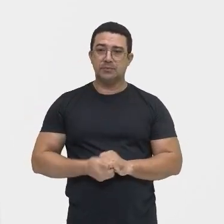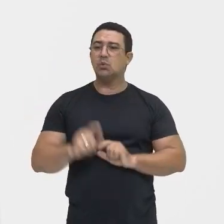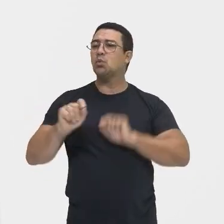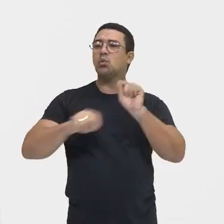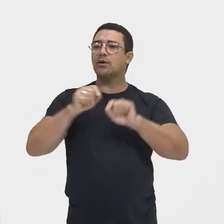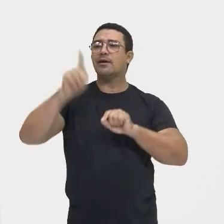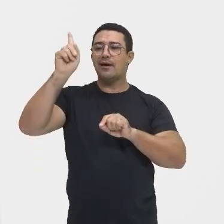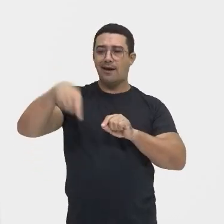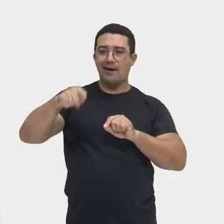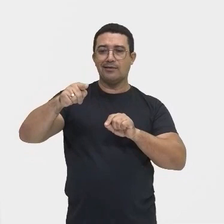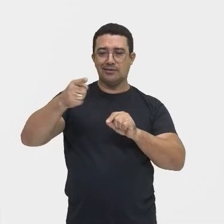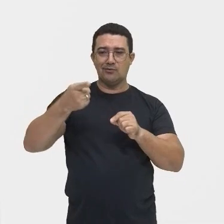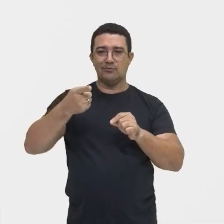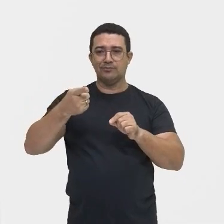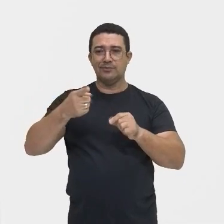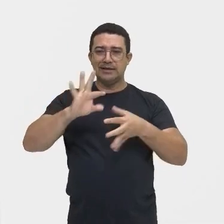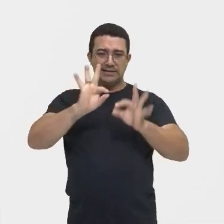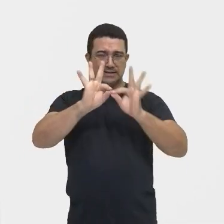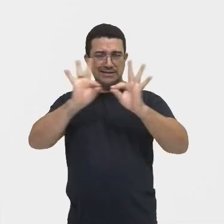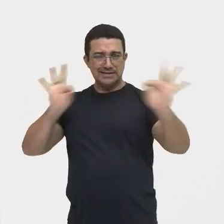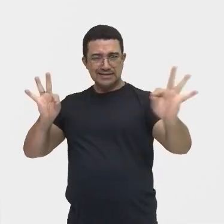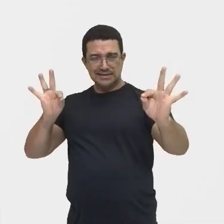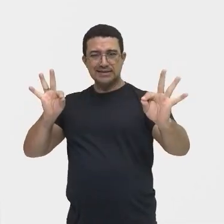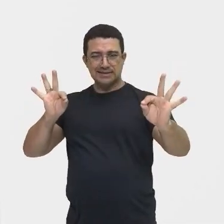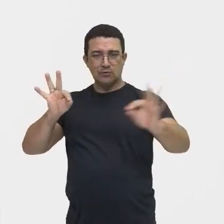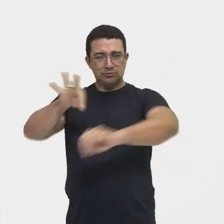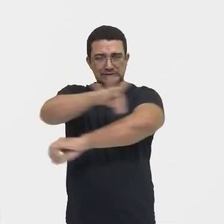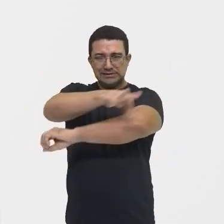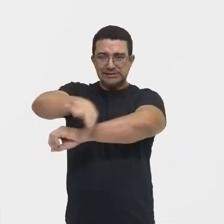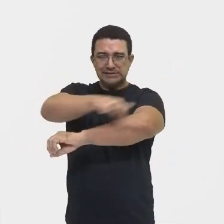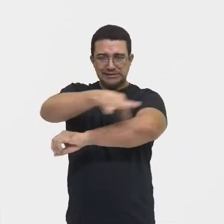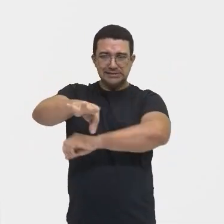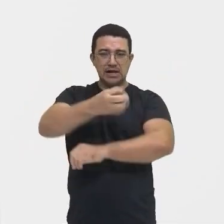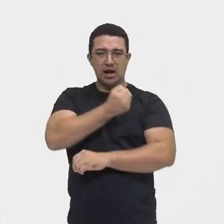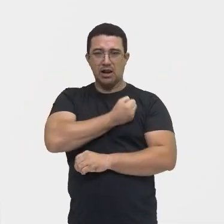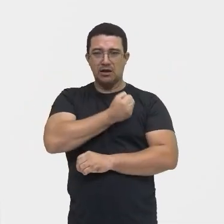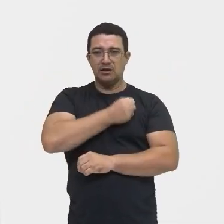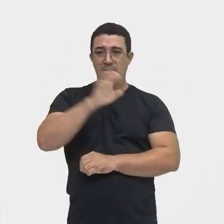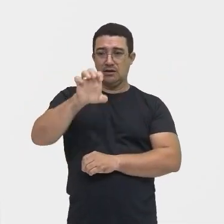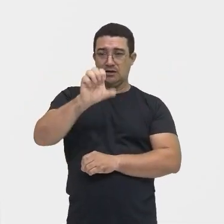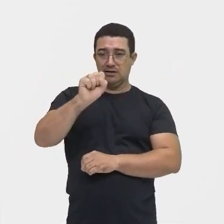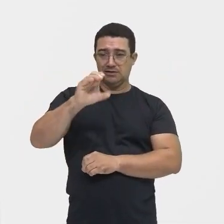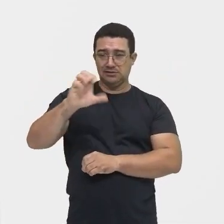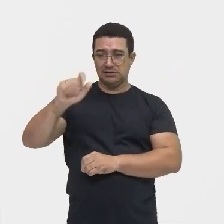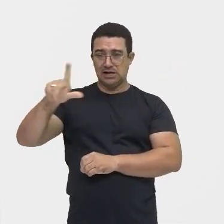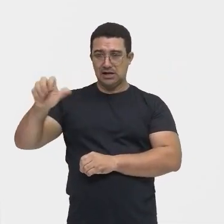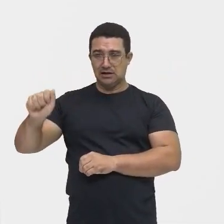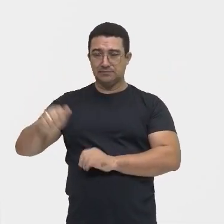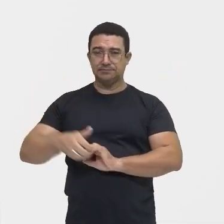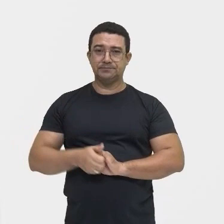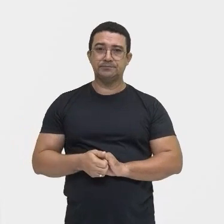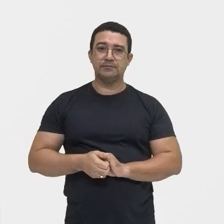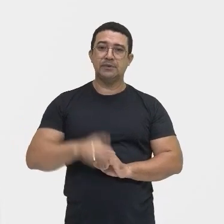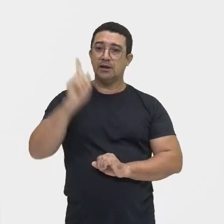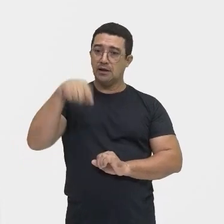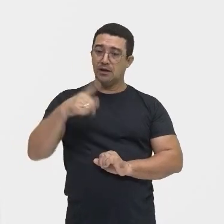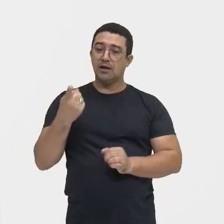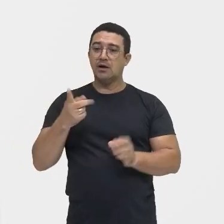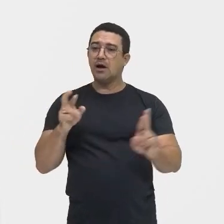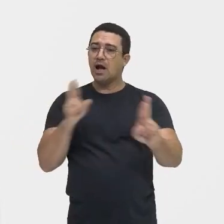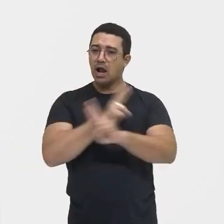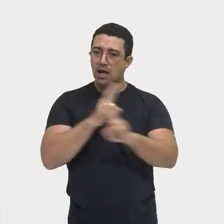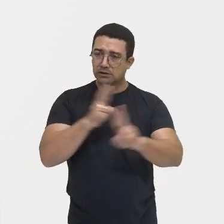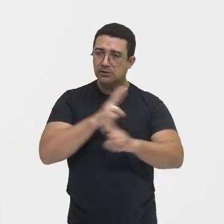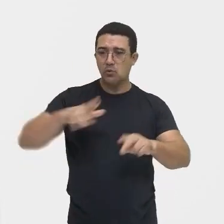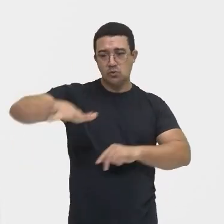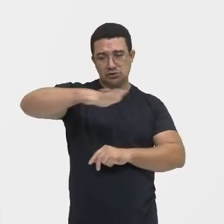é isso? Vamos lá. A escala, definindo o conceito de escala, a escala, ela é uma relação entre o espaço, aquilo